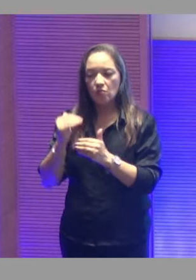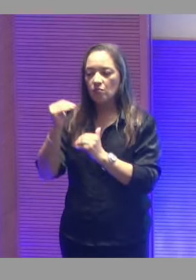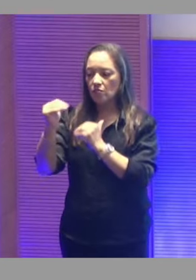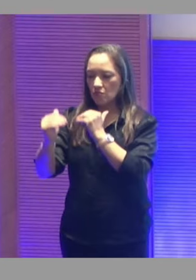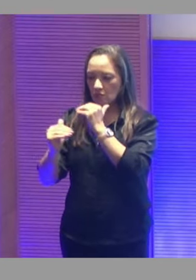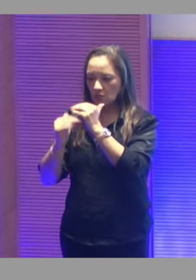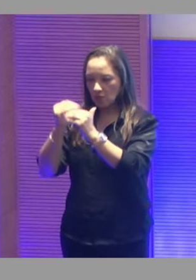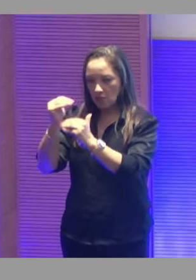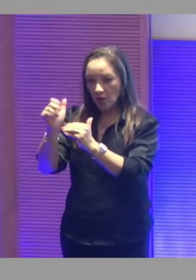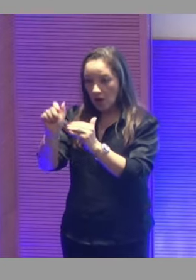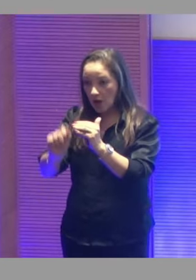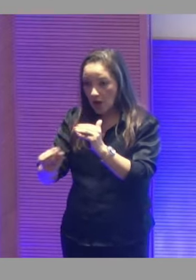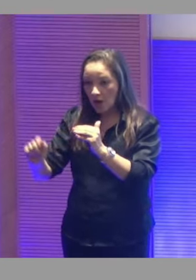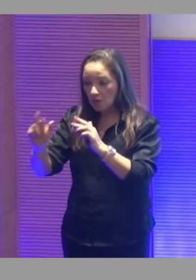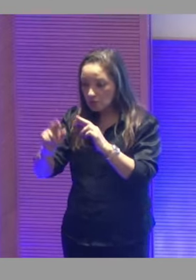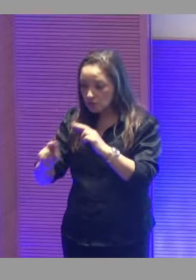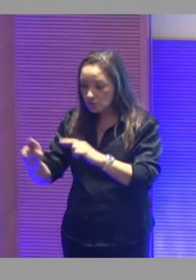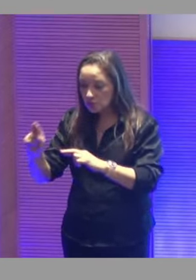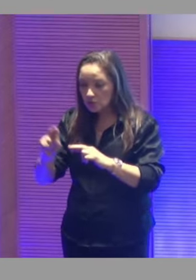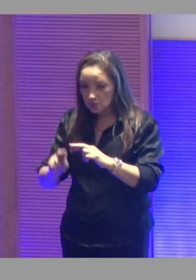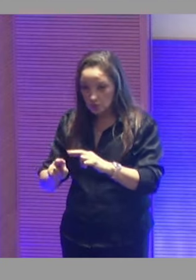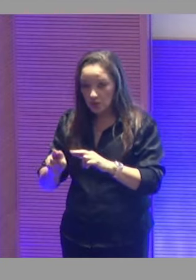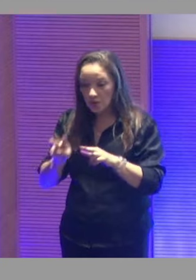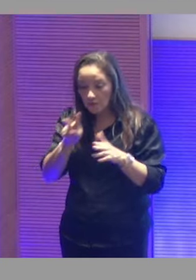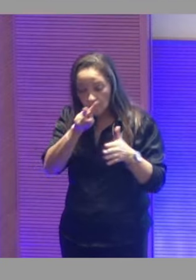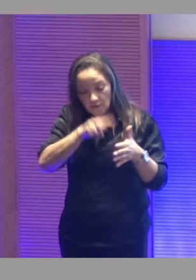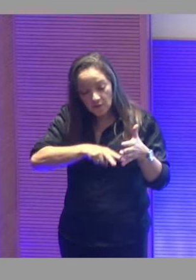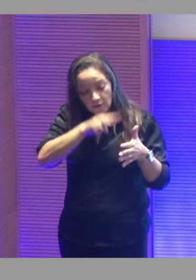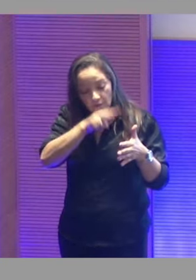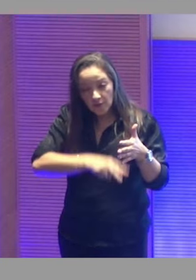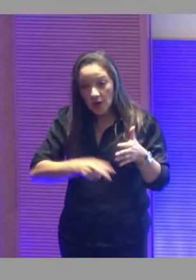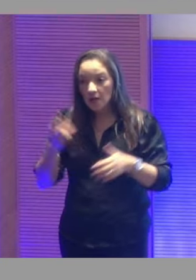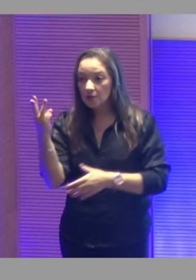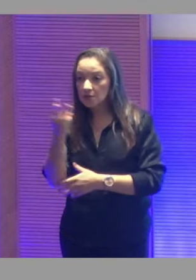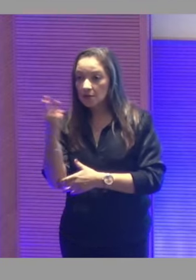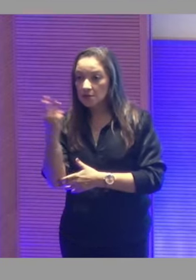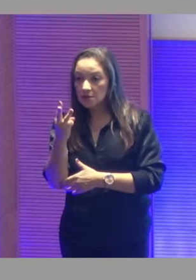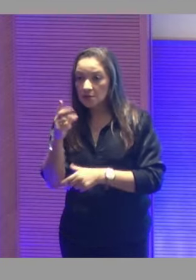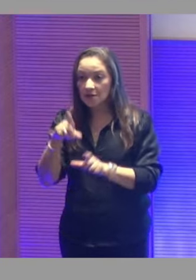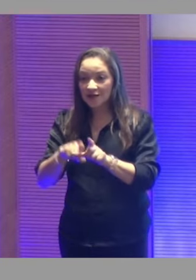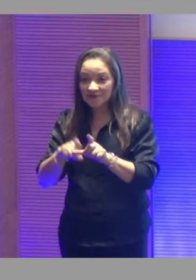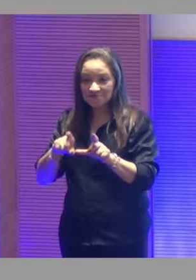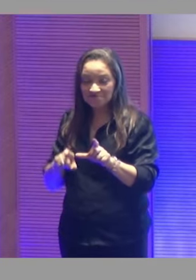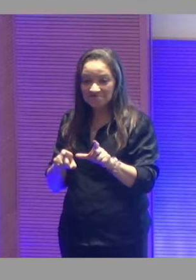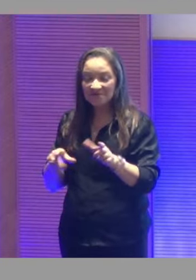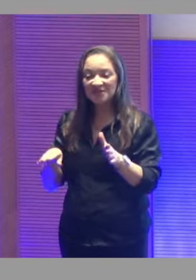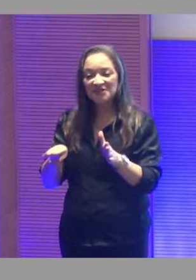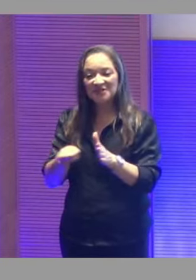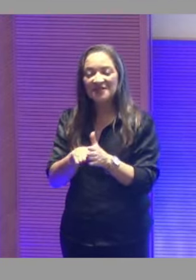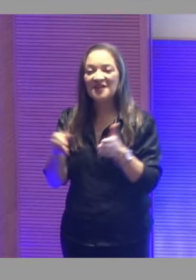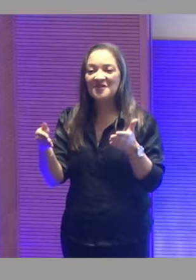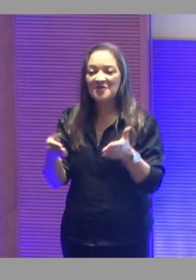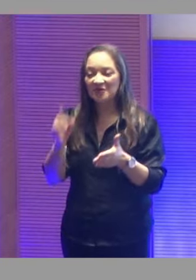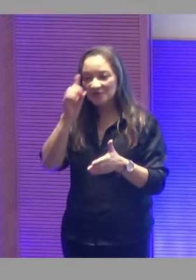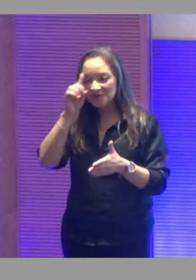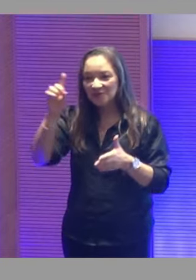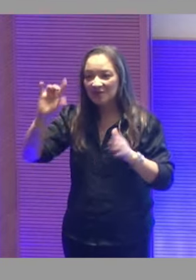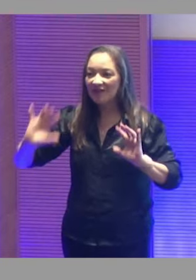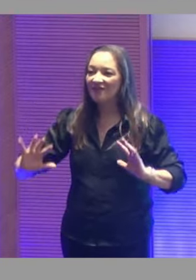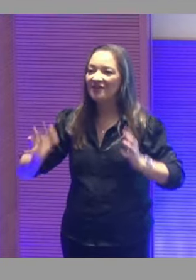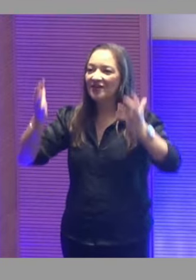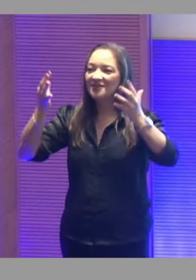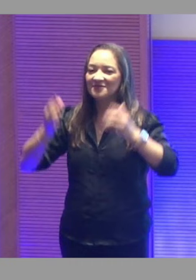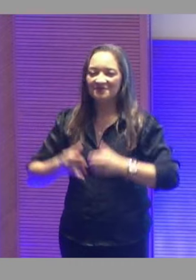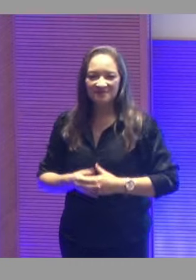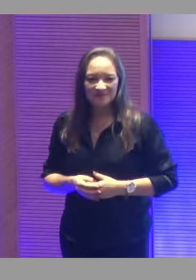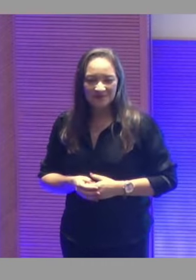auditoria que é a verificação por terceira parte independente para então chegarmos aqui no dia do evento anual do programa